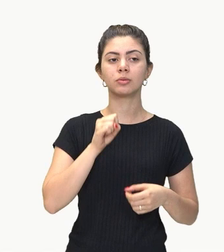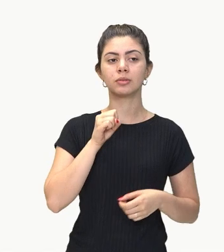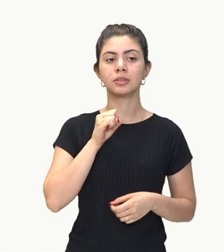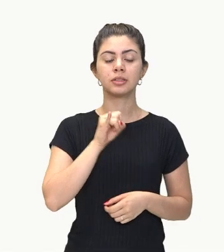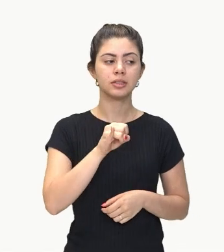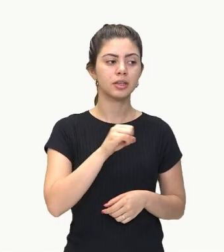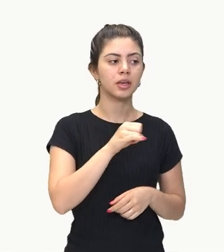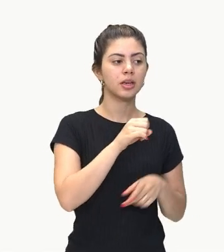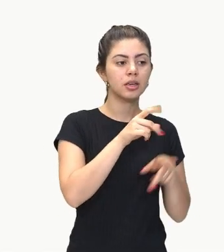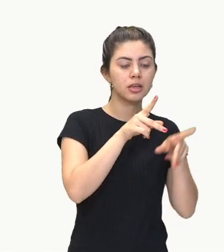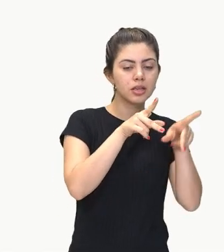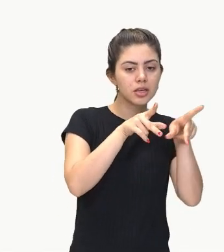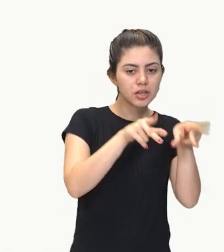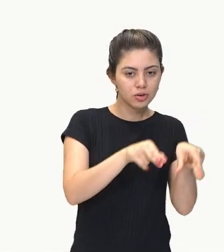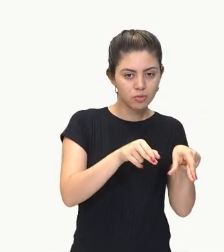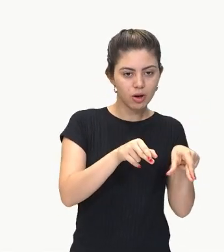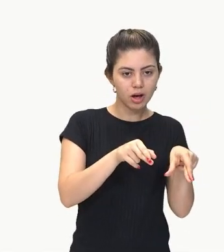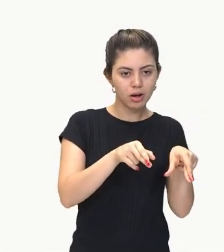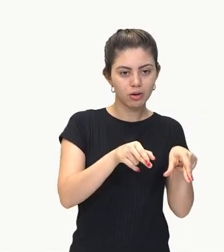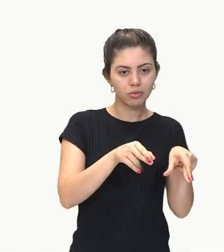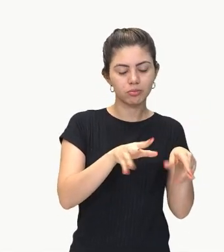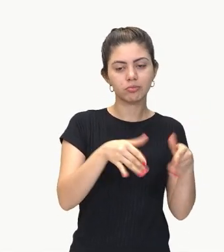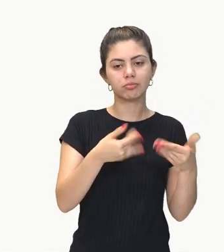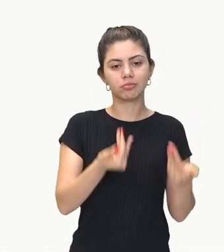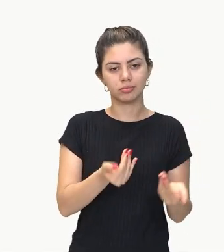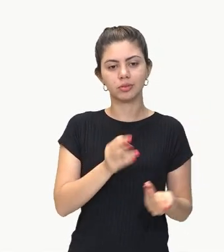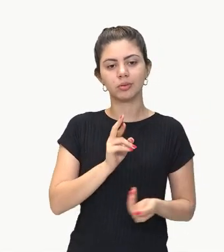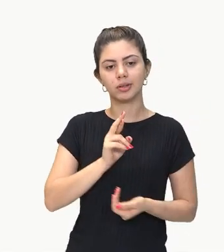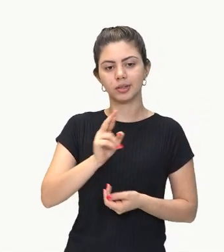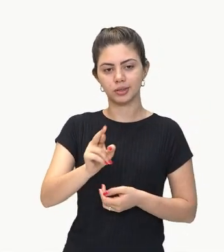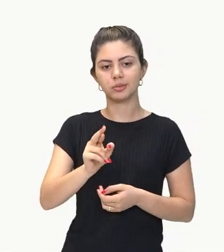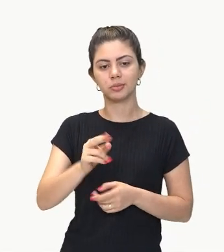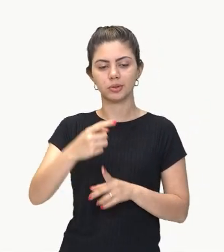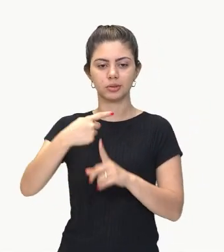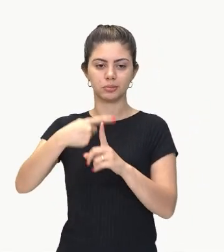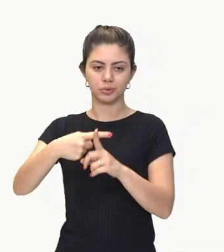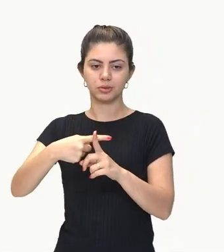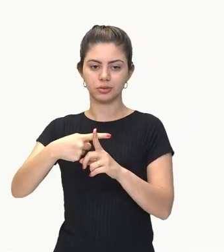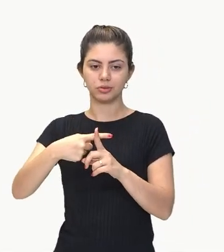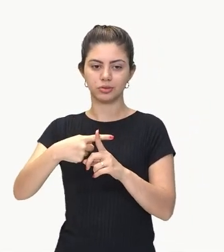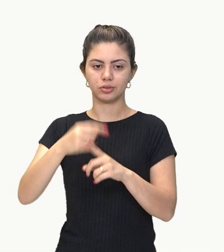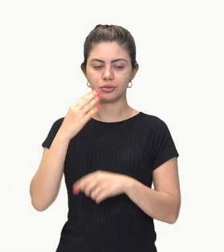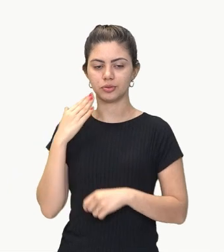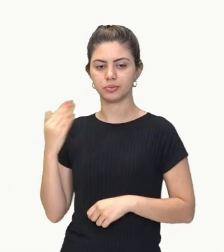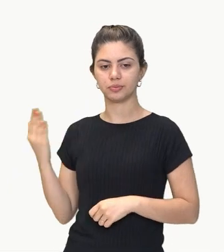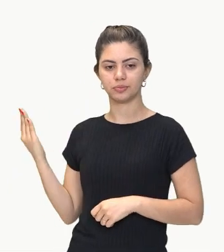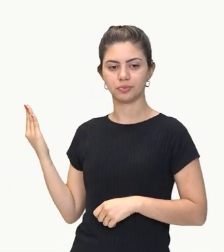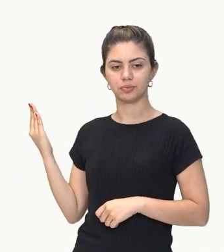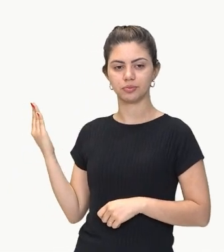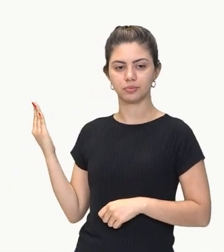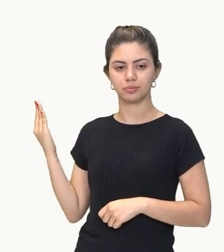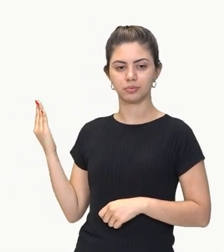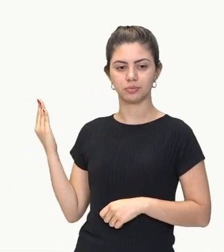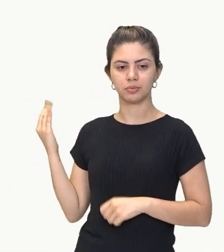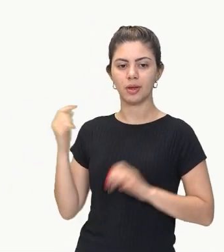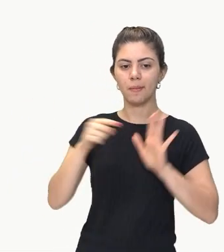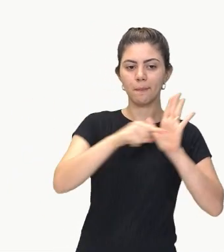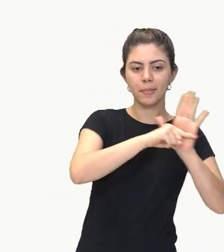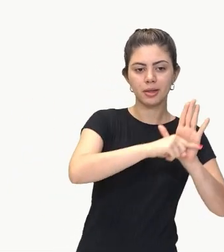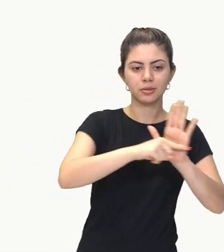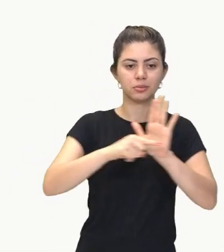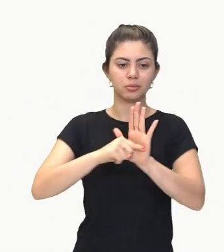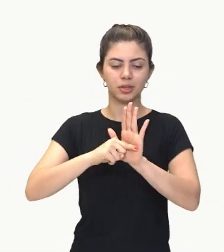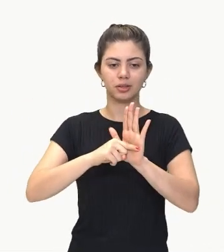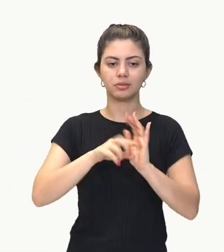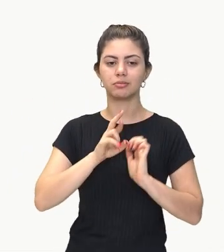iguais, ó, mais com mais, dá mais. Menos com menos, dá